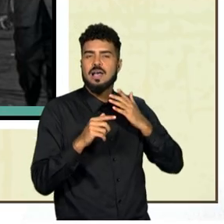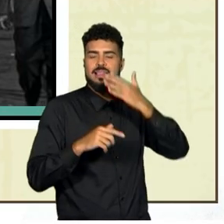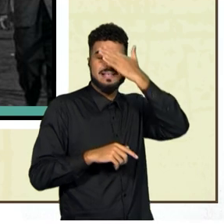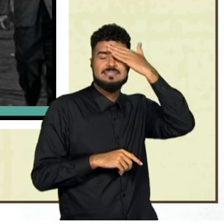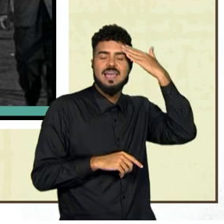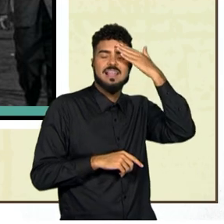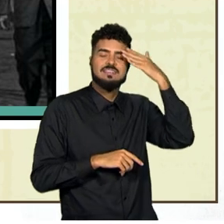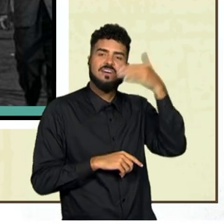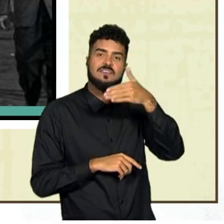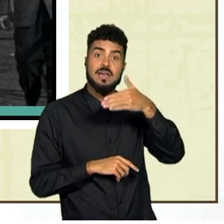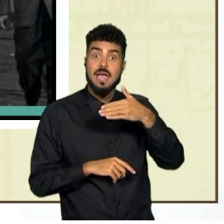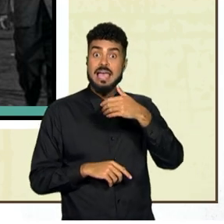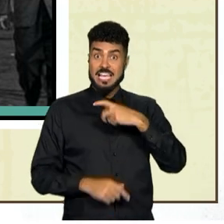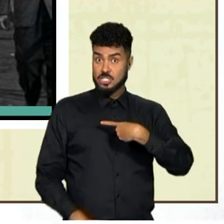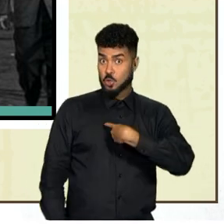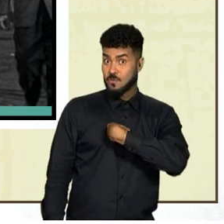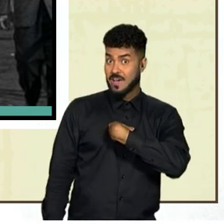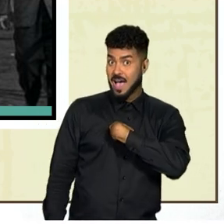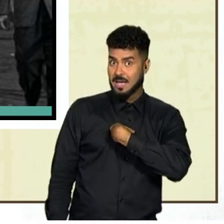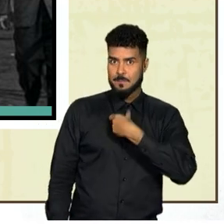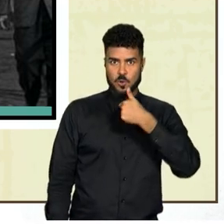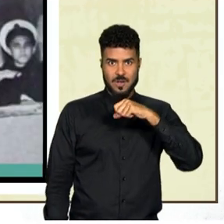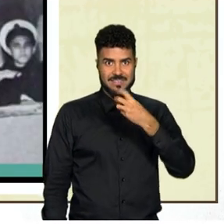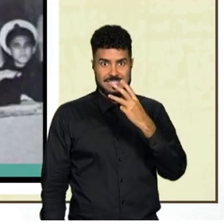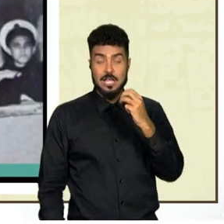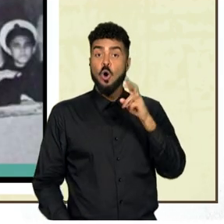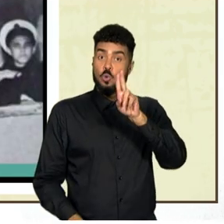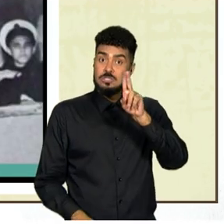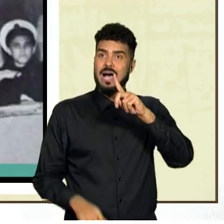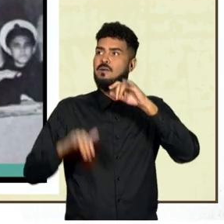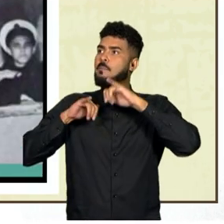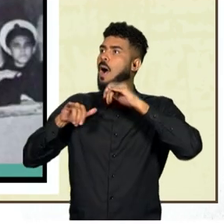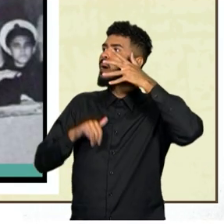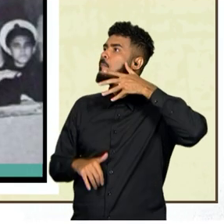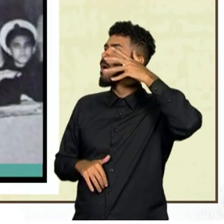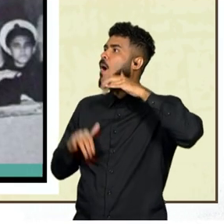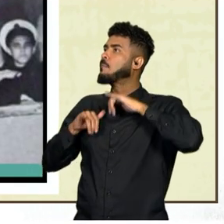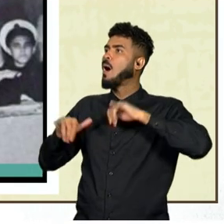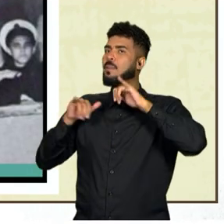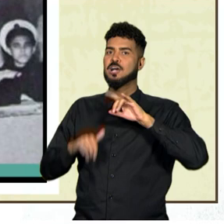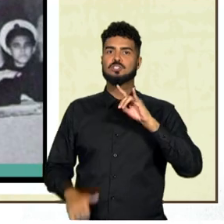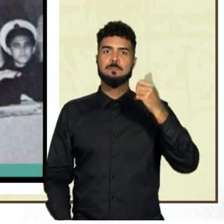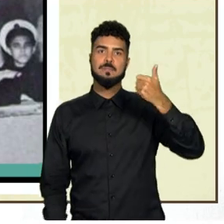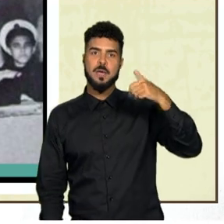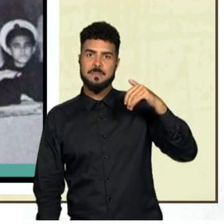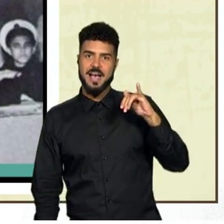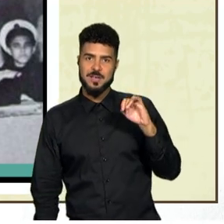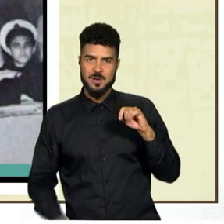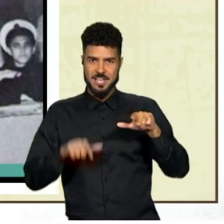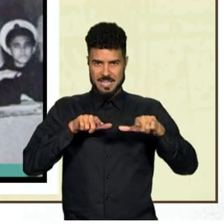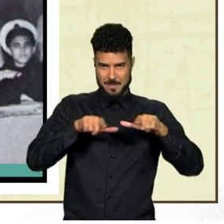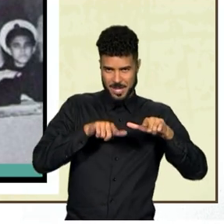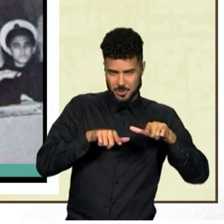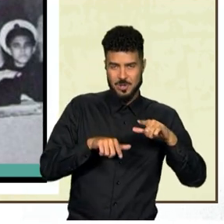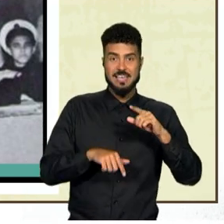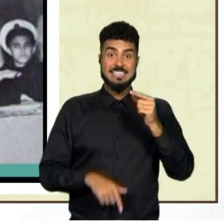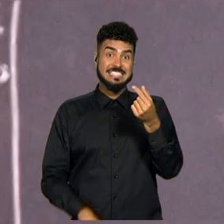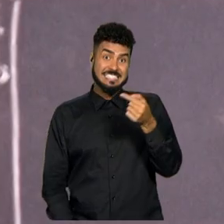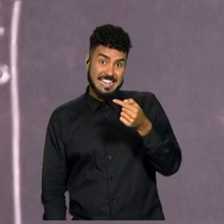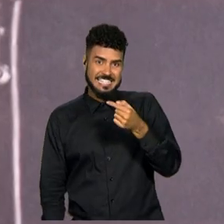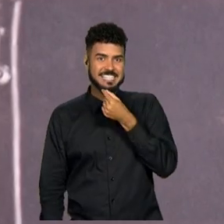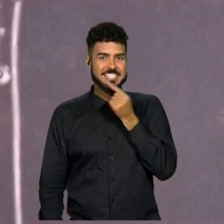vai utilizar São Januário para os seus comícios. Em 1º de maio, Dia do Trabalhador, 7 de setembro, Dia da